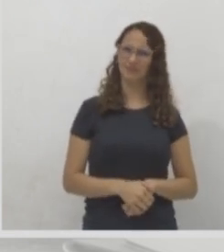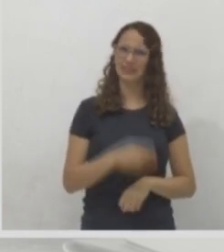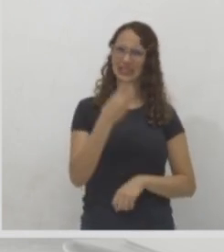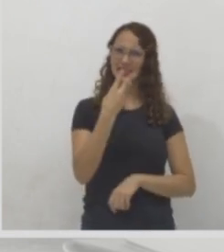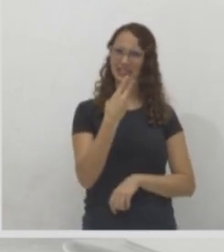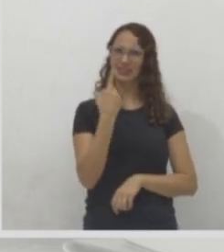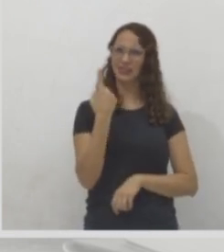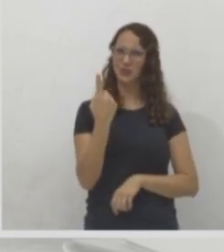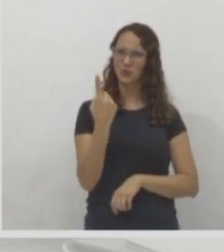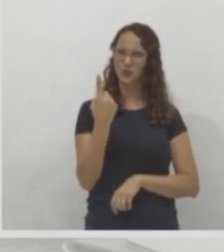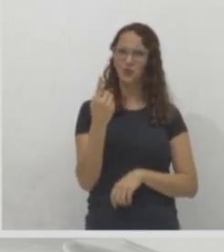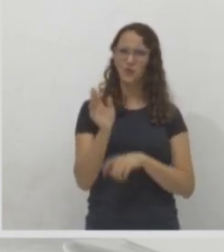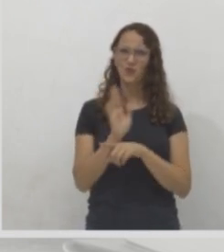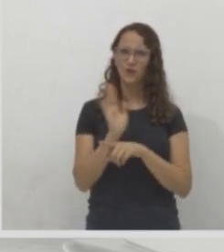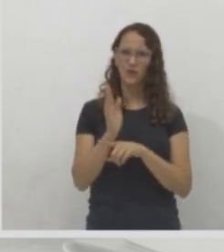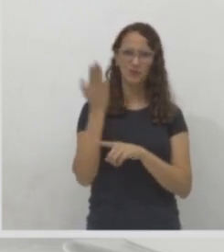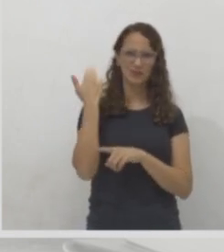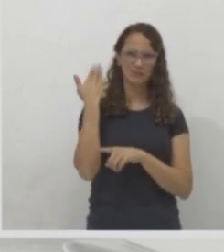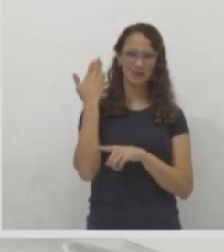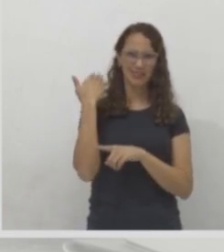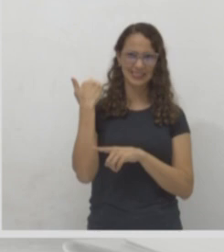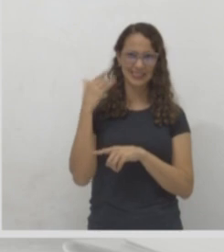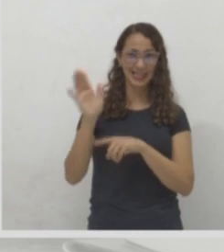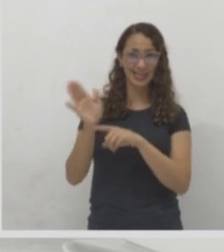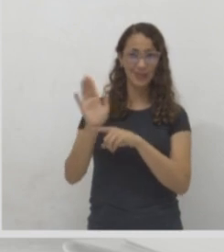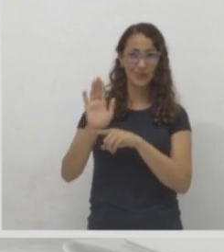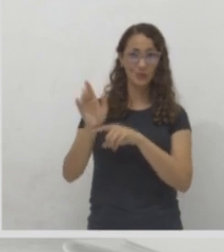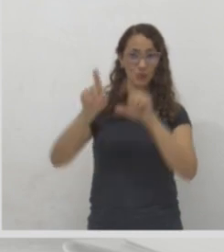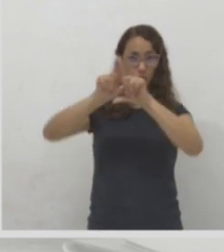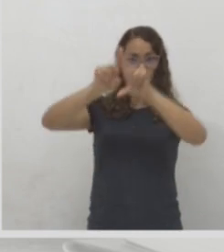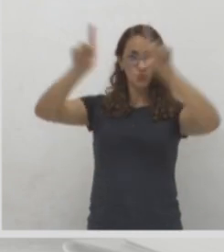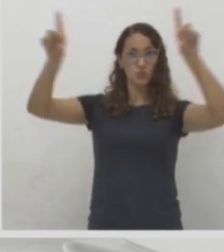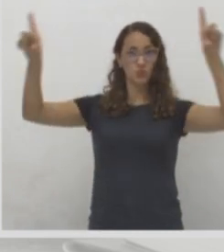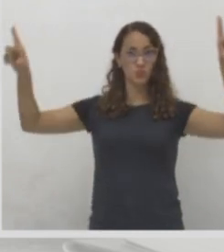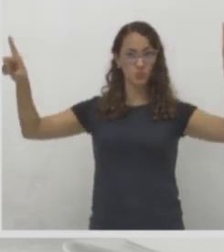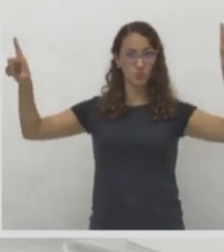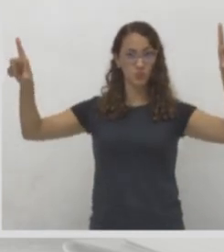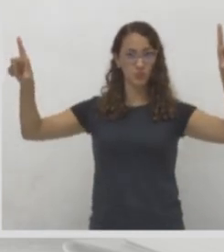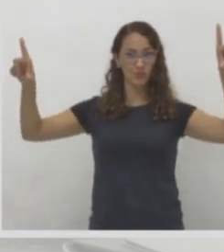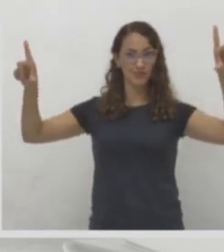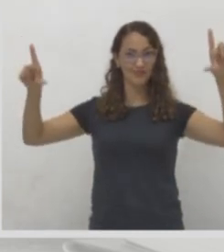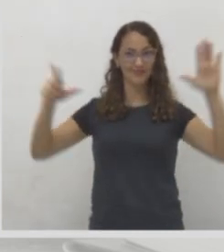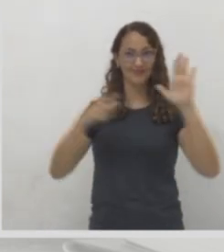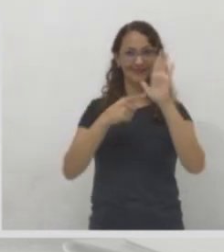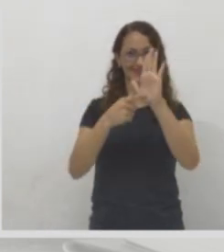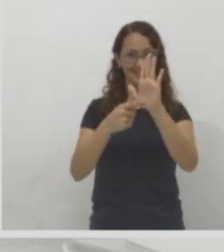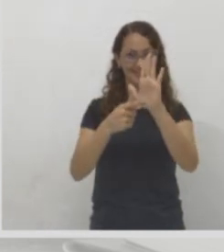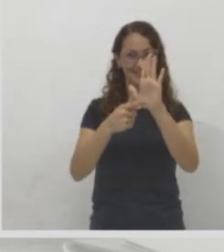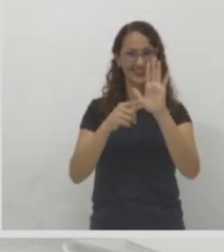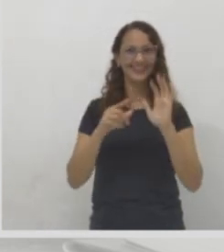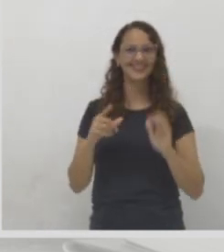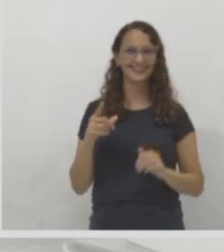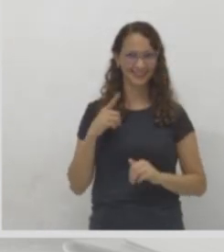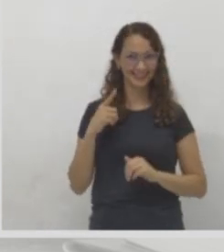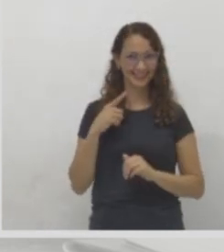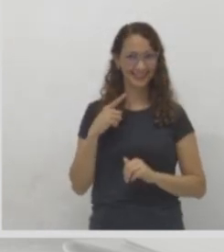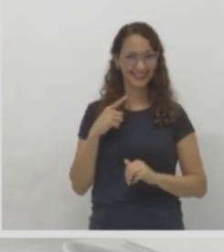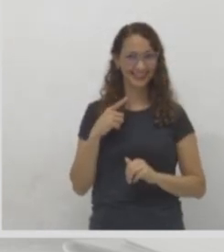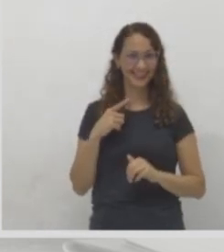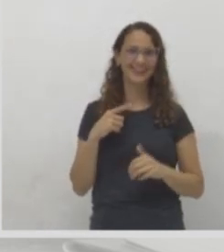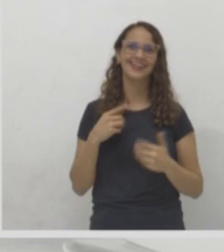filmes estavam em cartaz. Eu tenho a característica desses filmes estarem em cartaz. Então, o verbo só serve